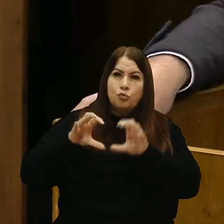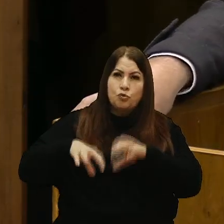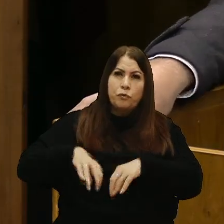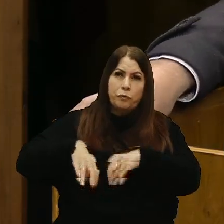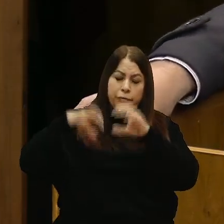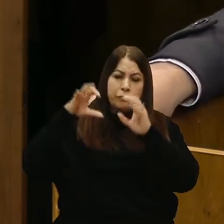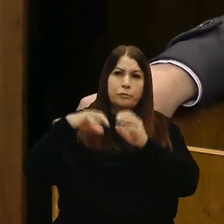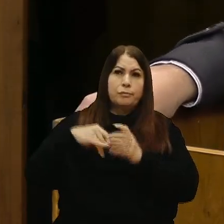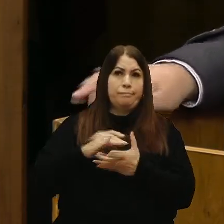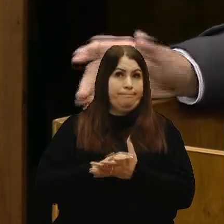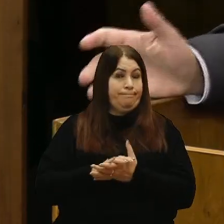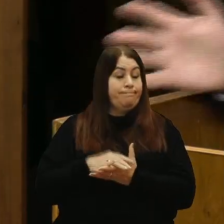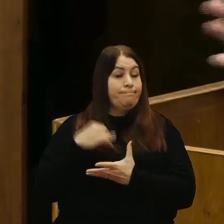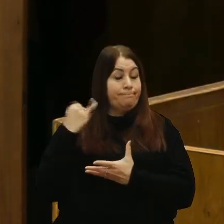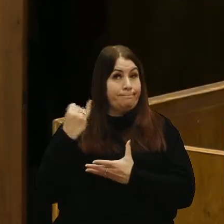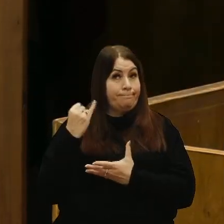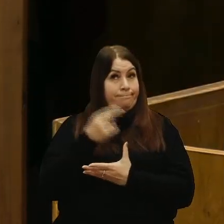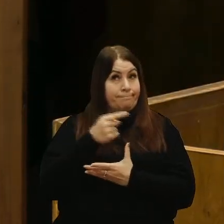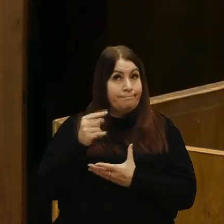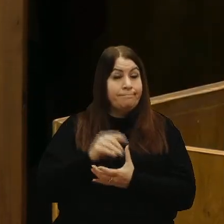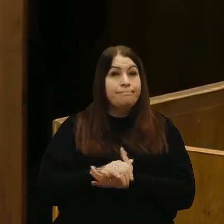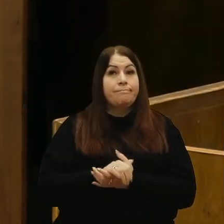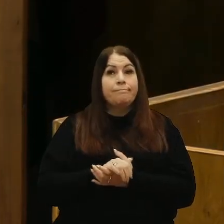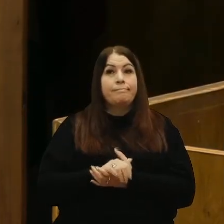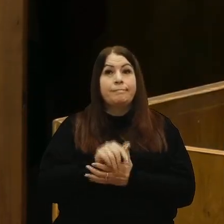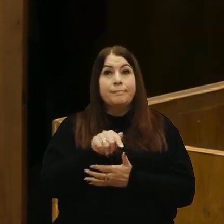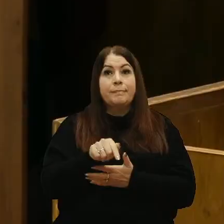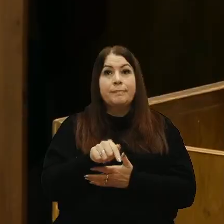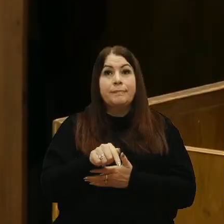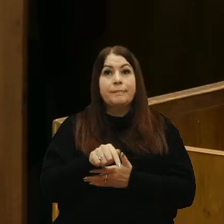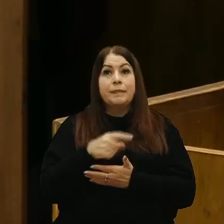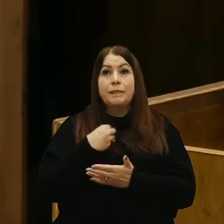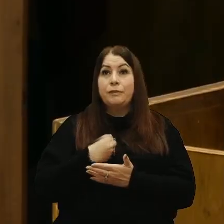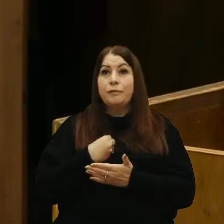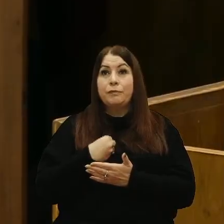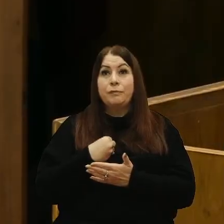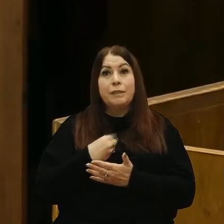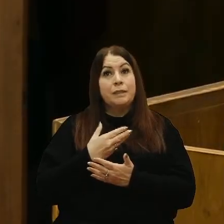muito significativo, e que vidas não